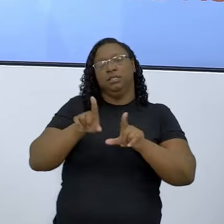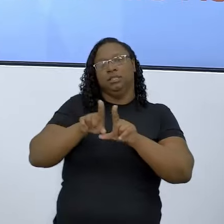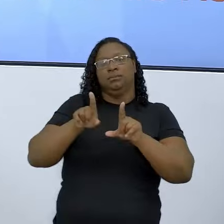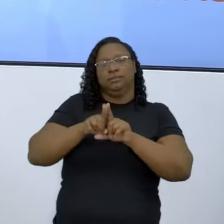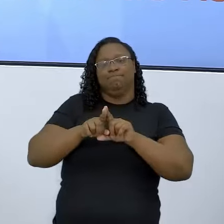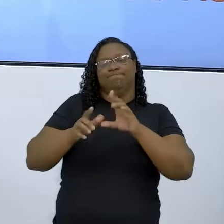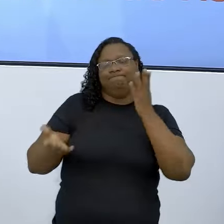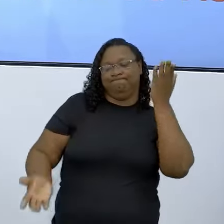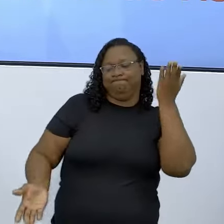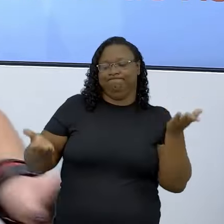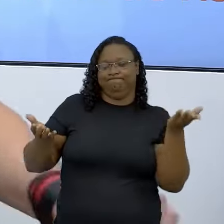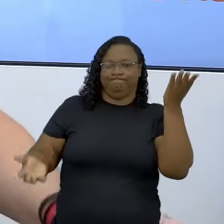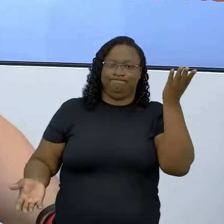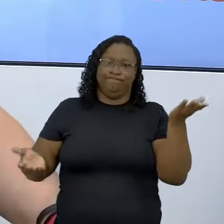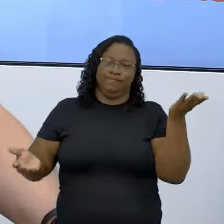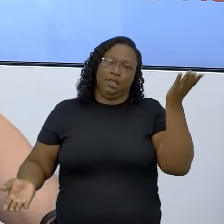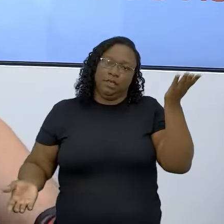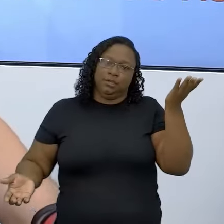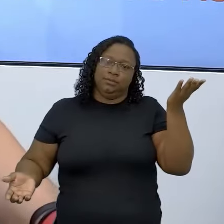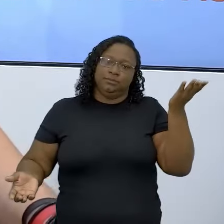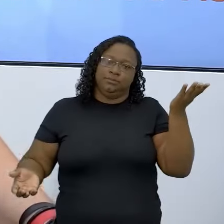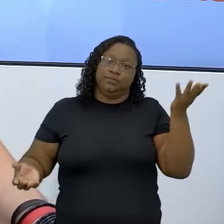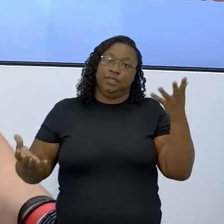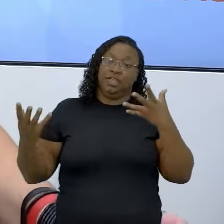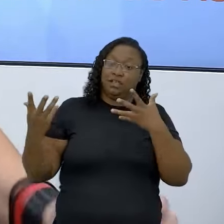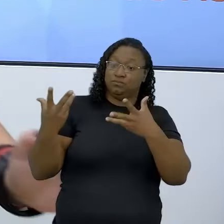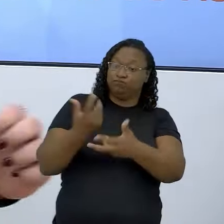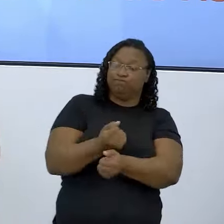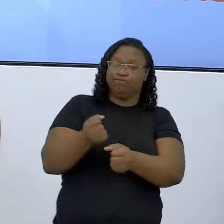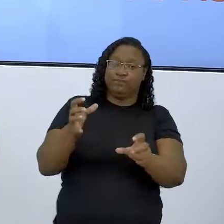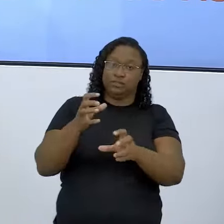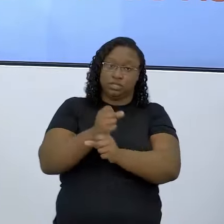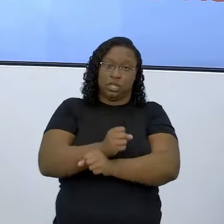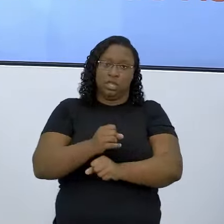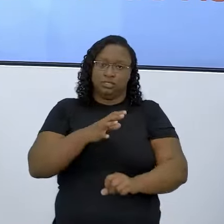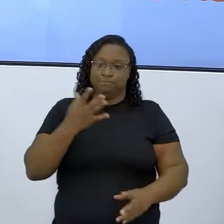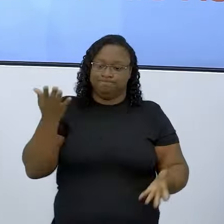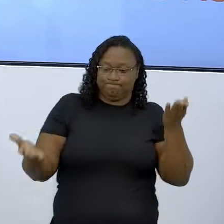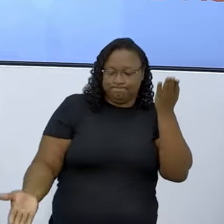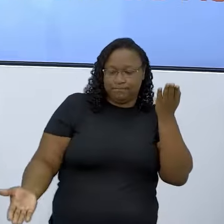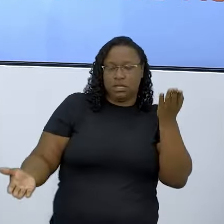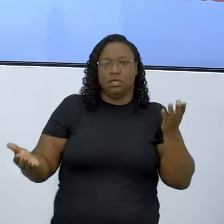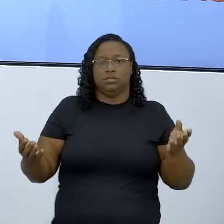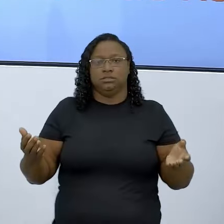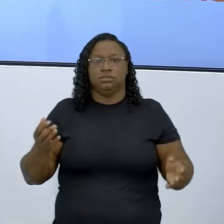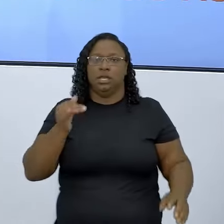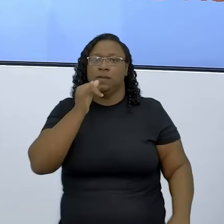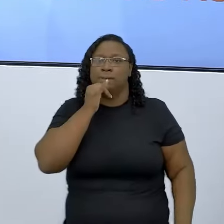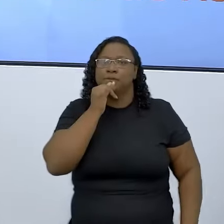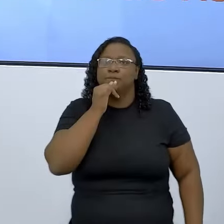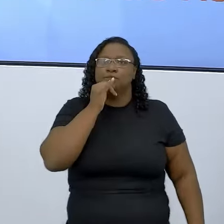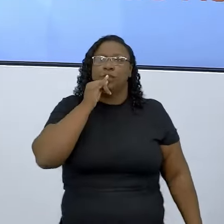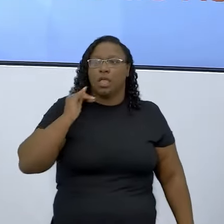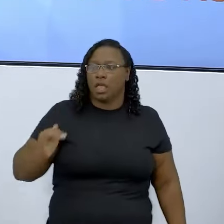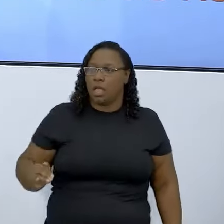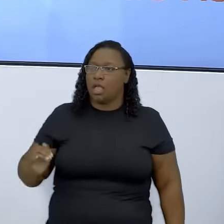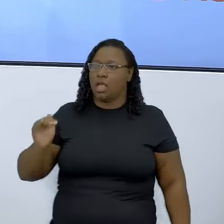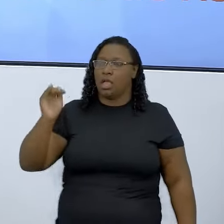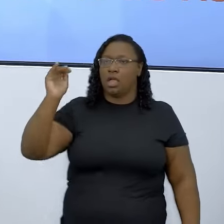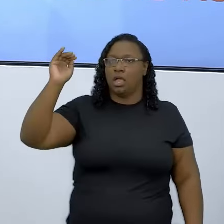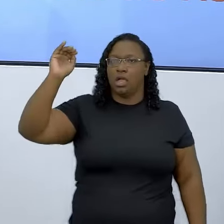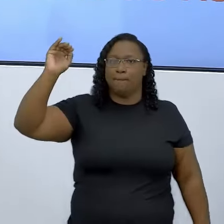democráticos. O resultado de uma desigualdade social, né? Quando a gente fala, mas está tendo aumento de índice de criminalidade, de